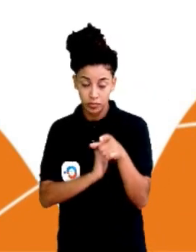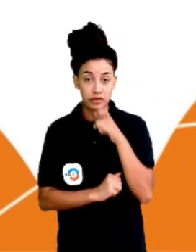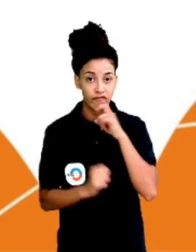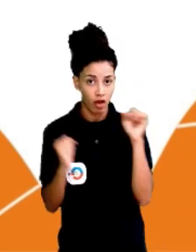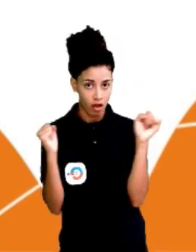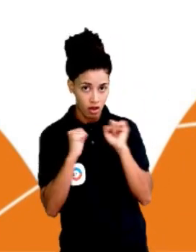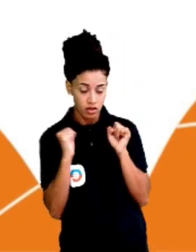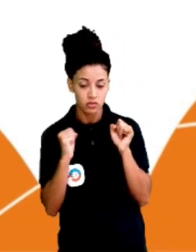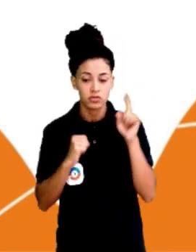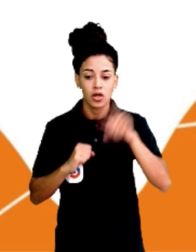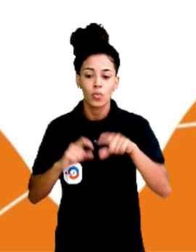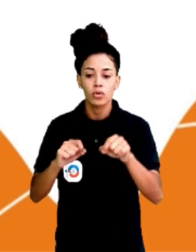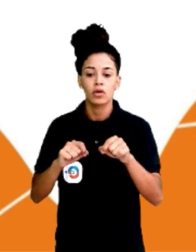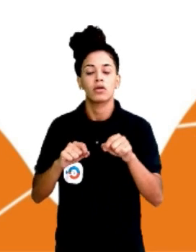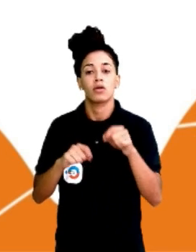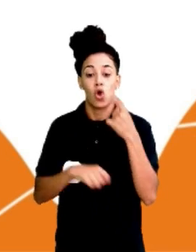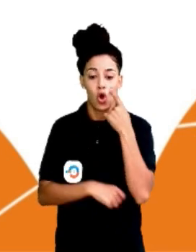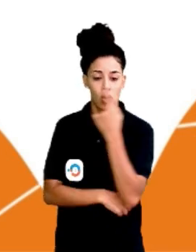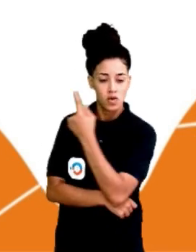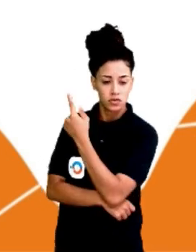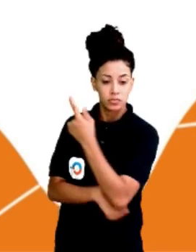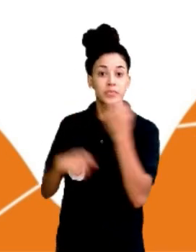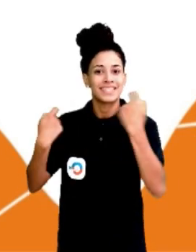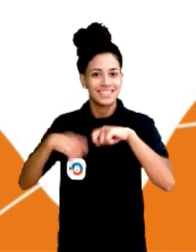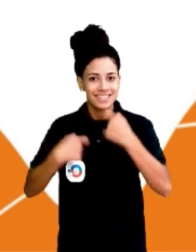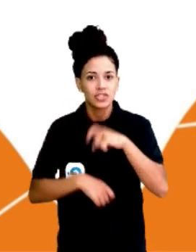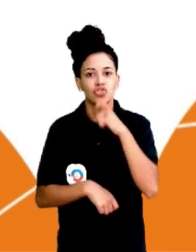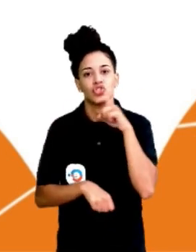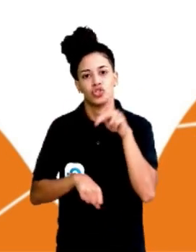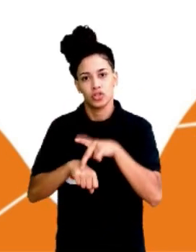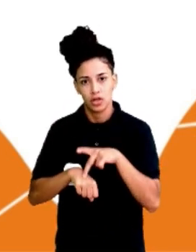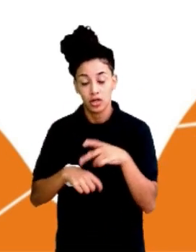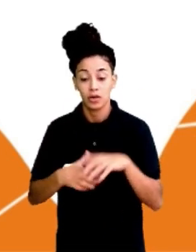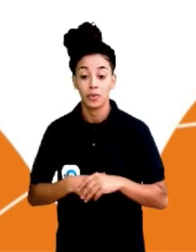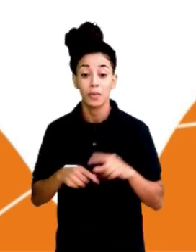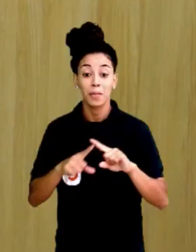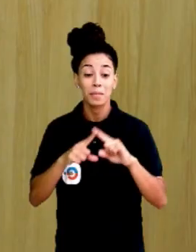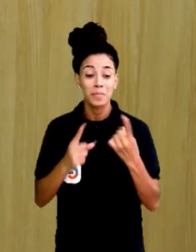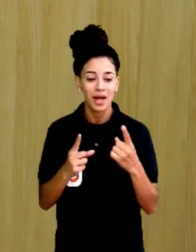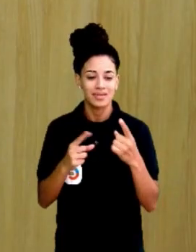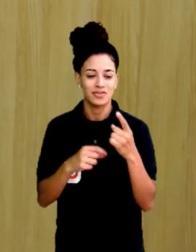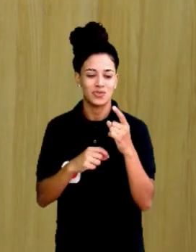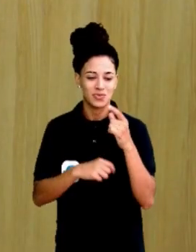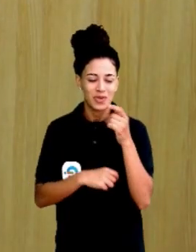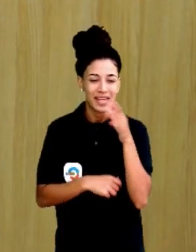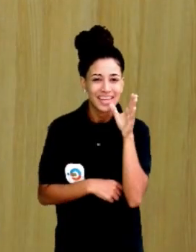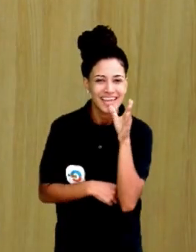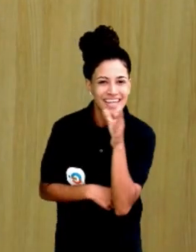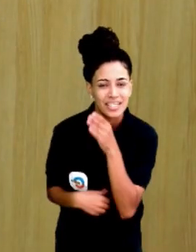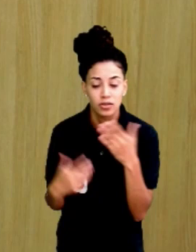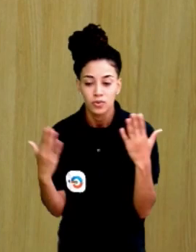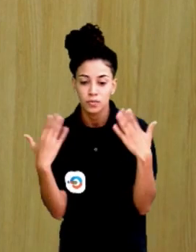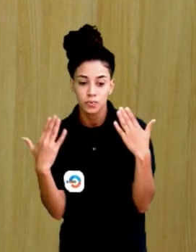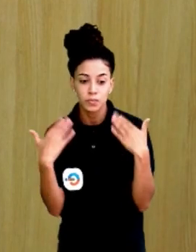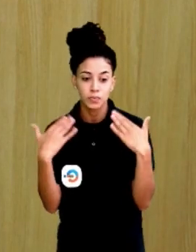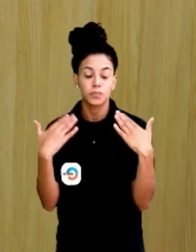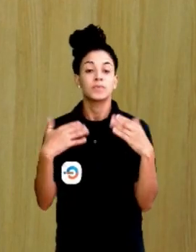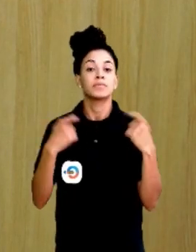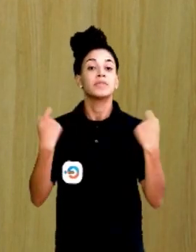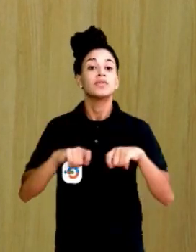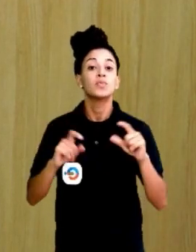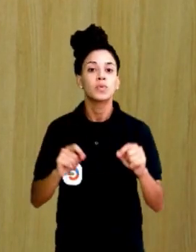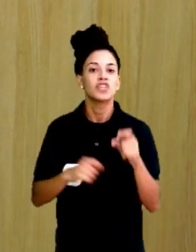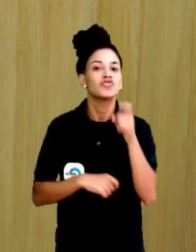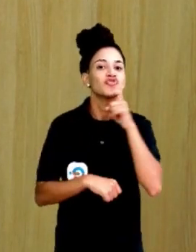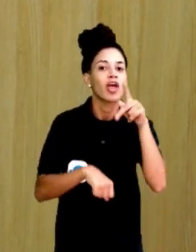o esqui que precisa do Gelo pelo aquecimento global por conta do que se está fazendo com a natureza ele precisa colocar